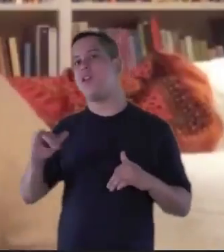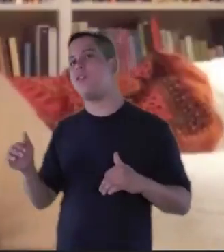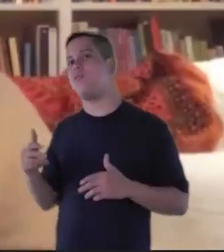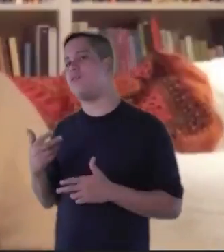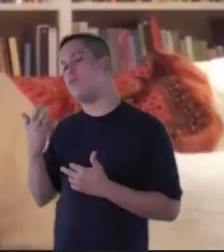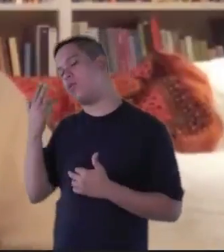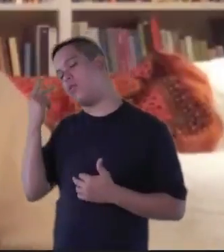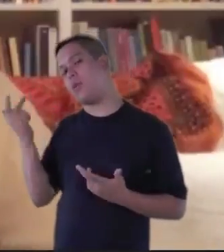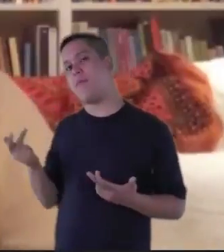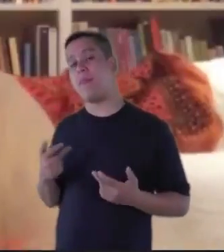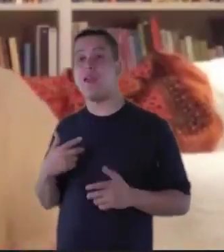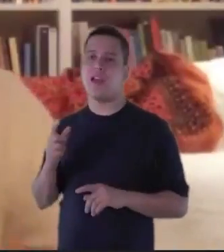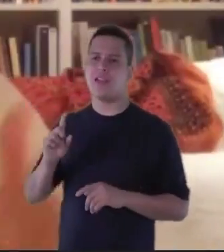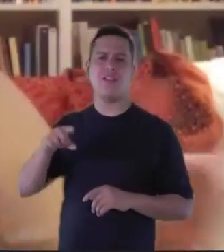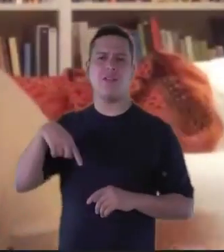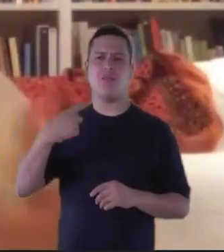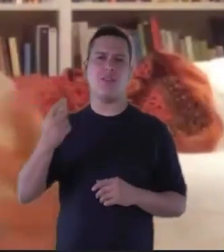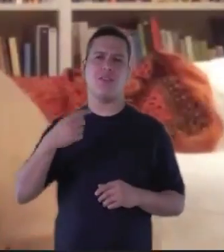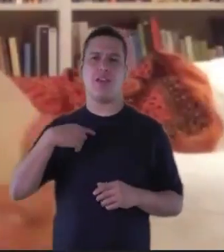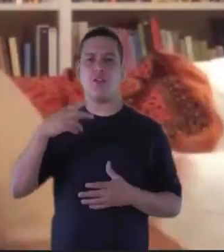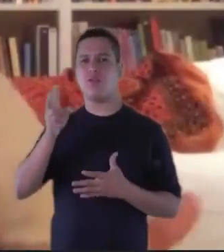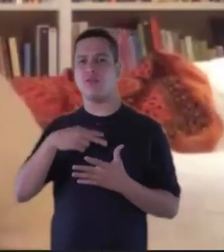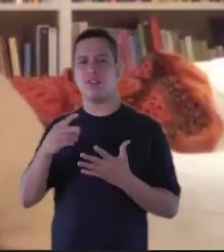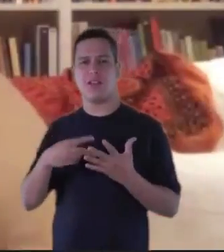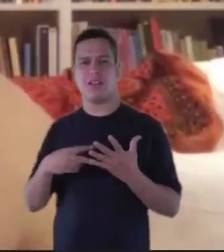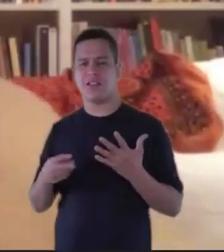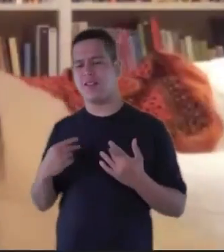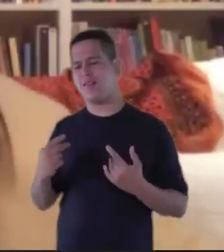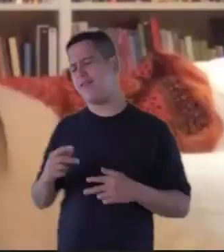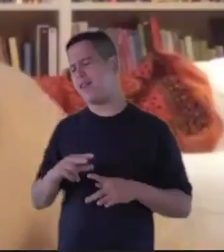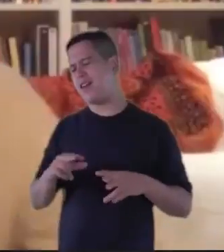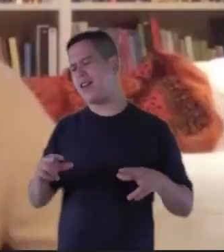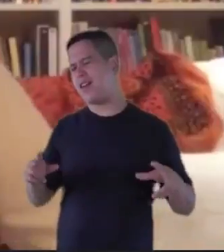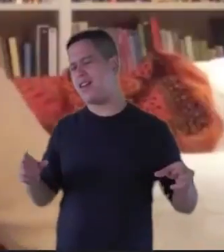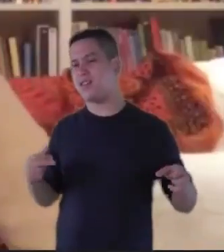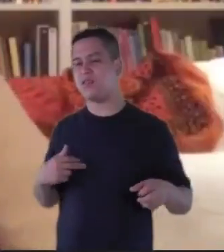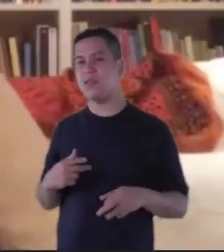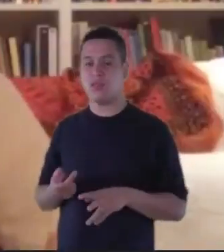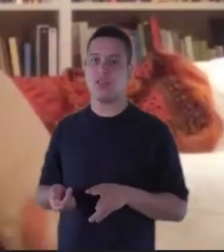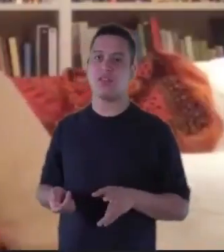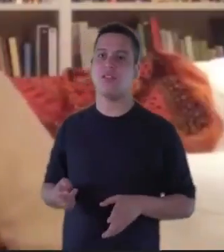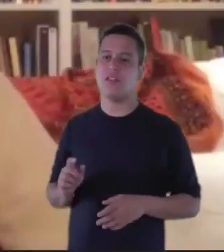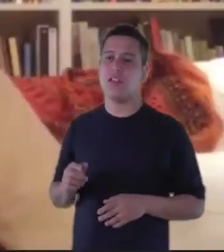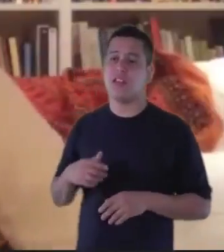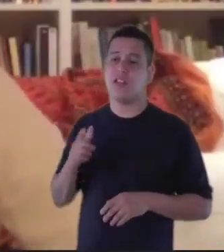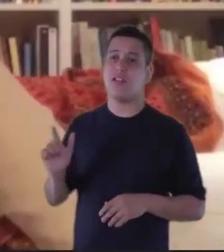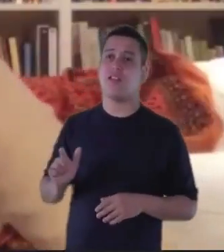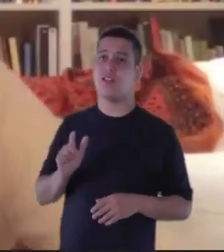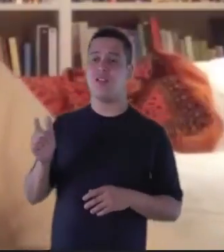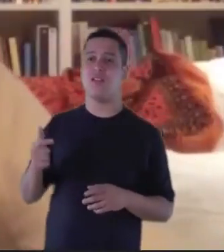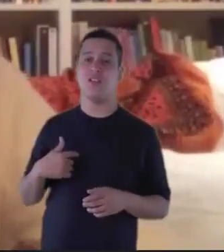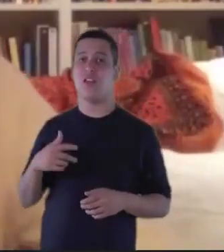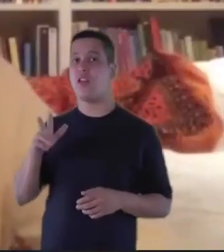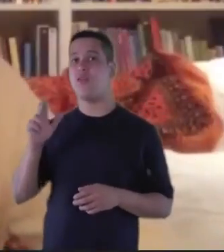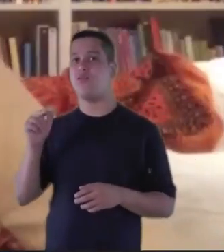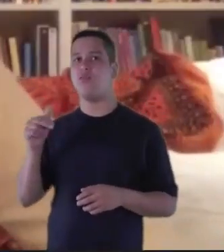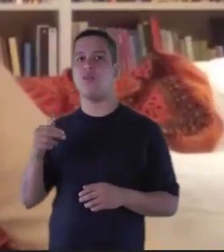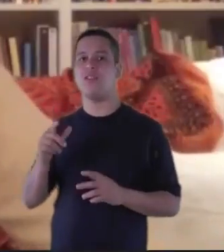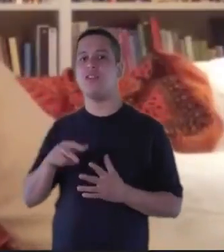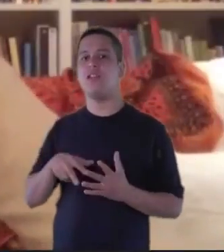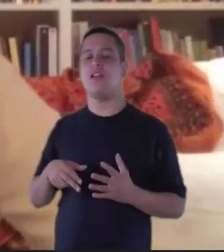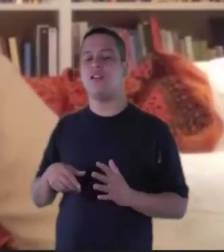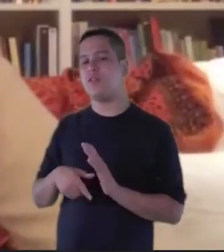novela, que por isso que o Tony ficou falando que eu estava relendo os clássicos, não, estava lendo pela primeira vez, ele que devia estar relendo, porque eu passei muito tempo